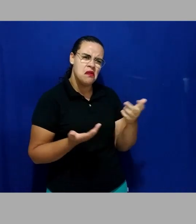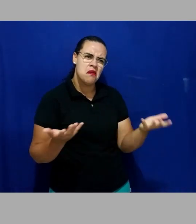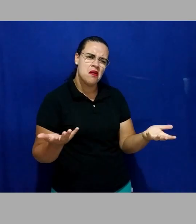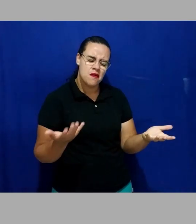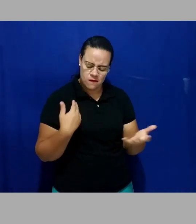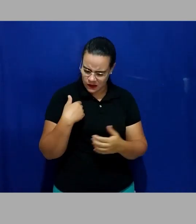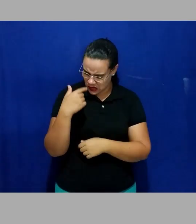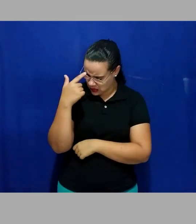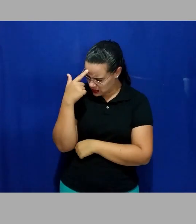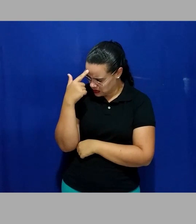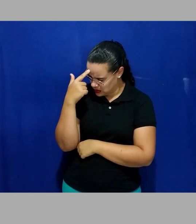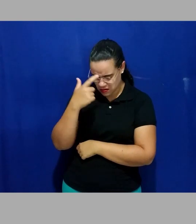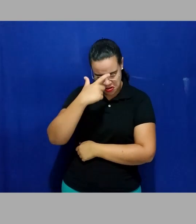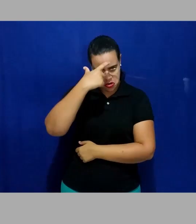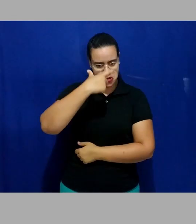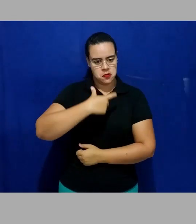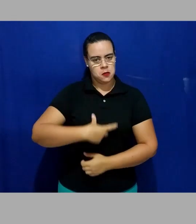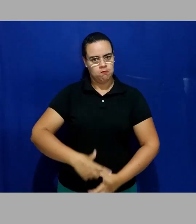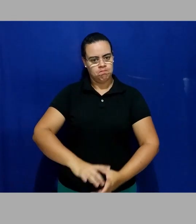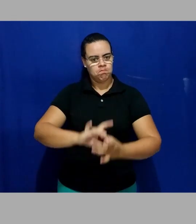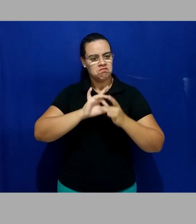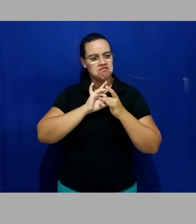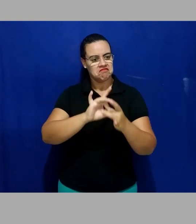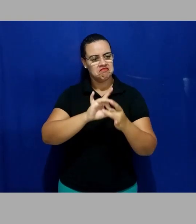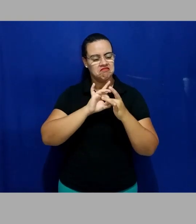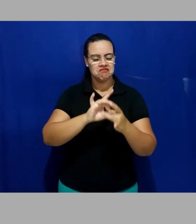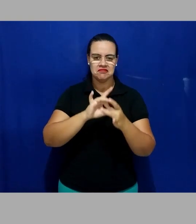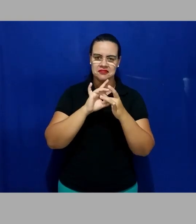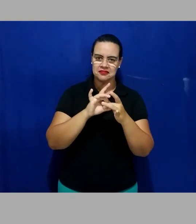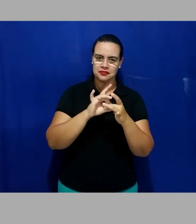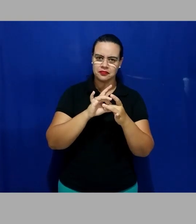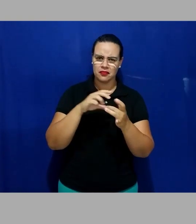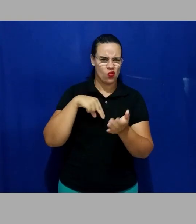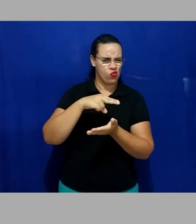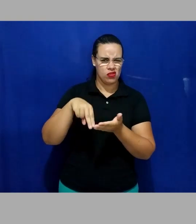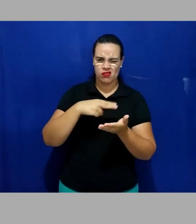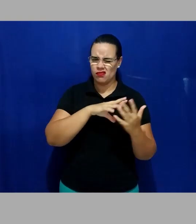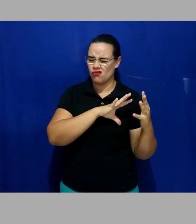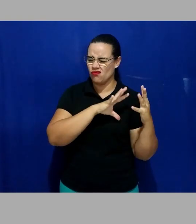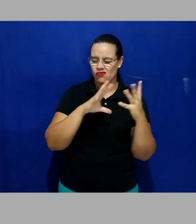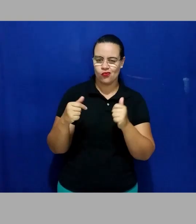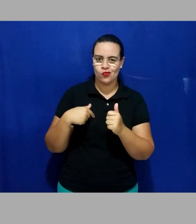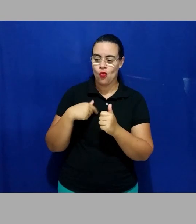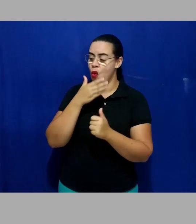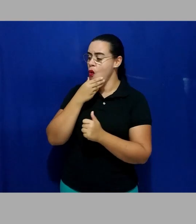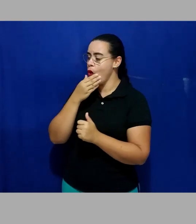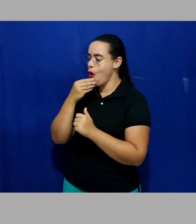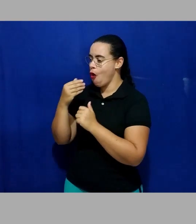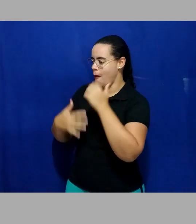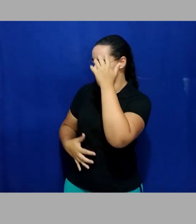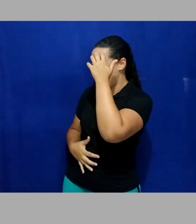eu não sei direito se é uma mulher, e que me deixa unificade.